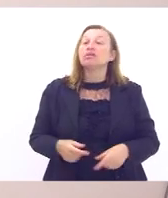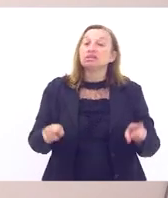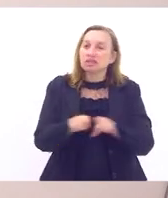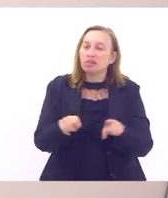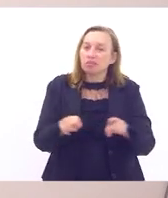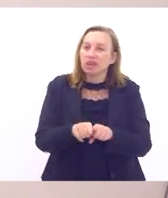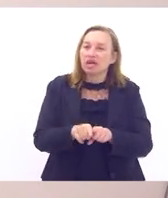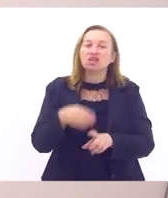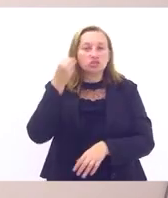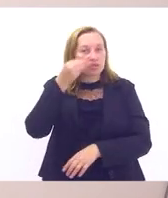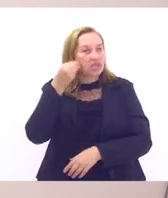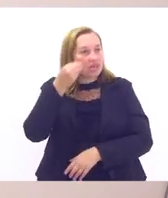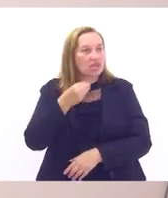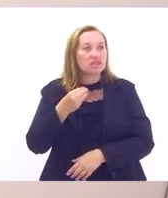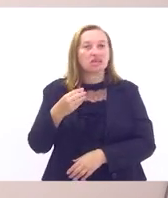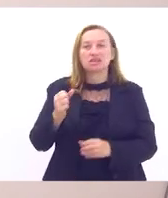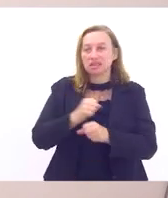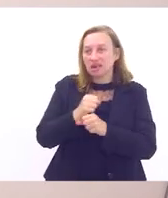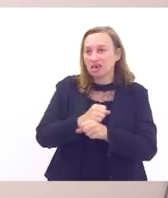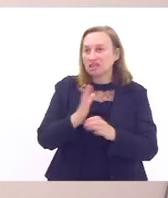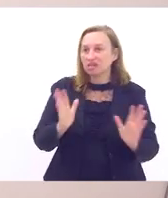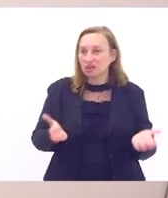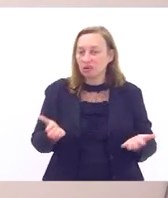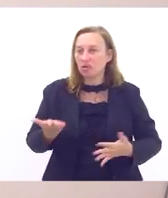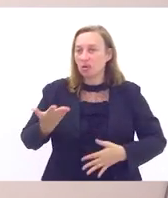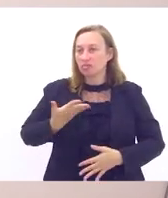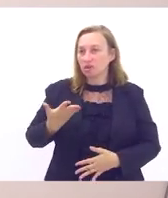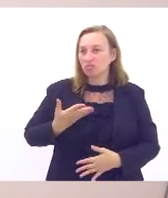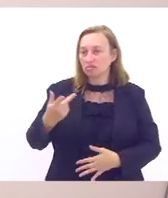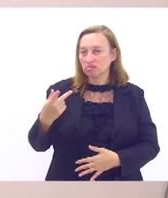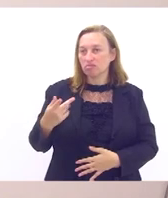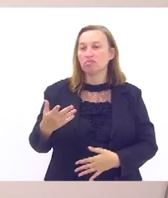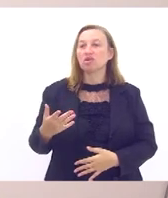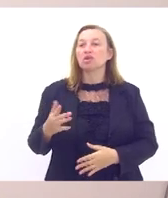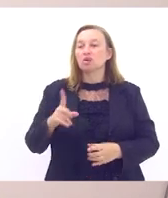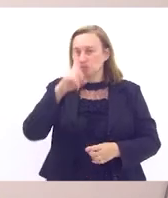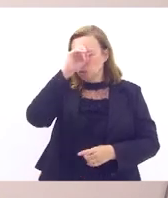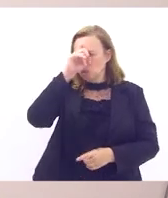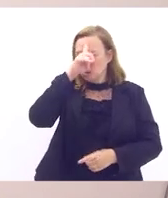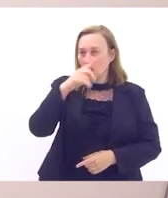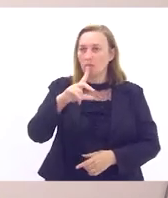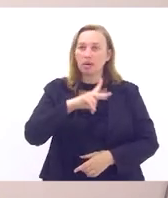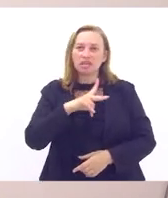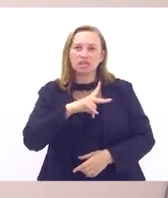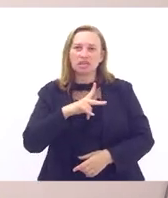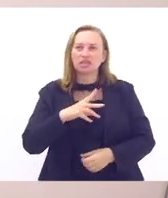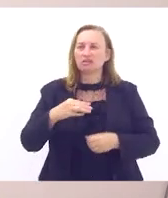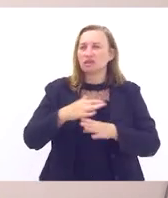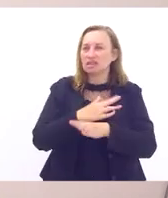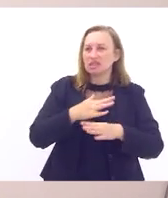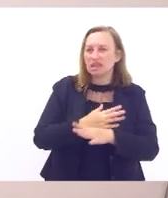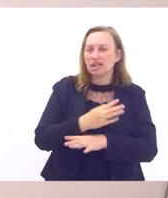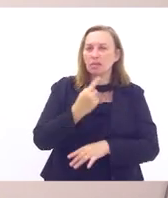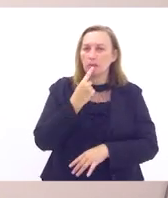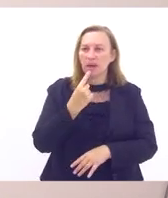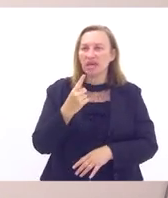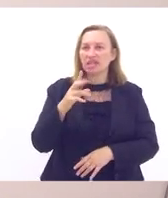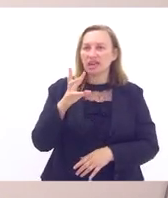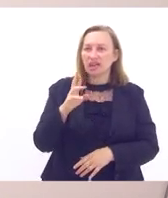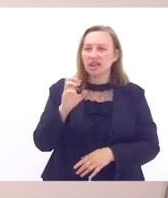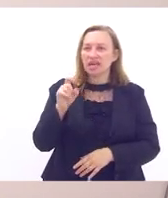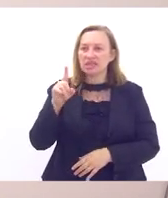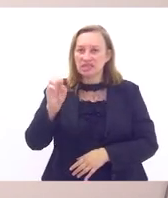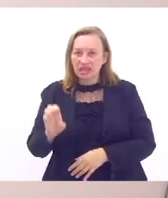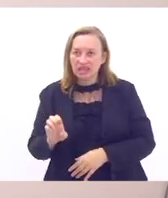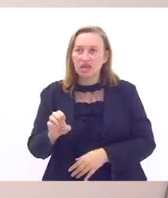Também passei por uma experiência esse ano, um parente muito próximo meu ficou internado num hospital particular, numa cidade próxima, Resende, 4 meses na